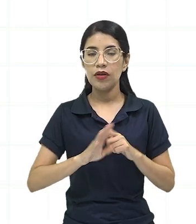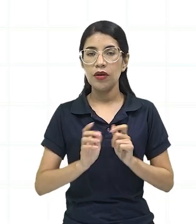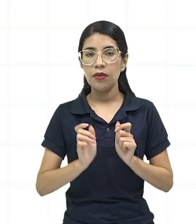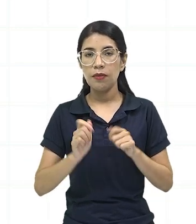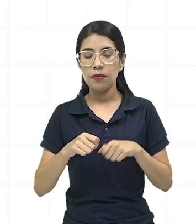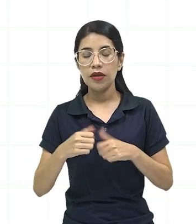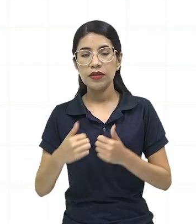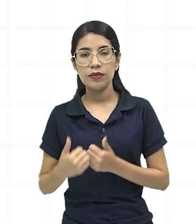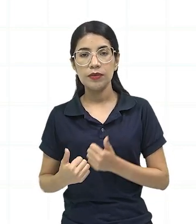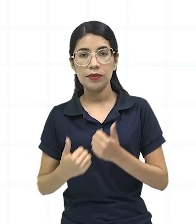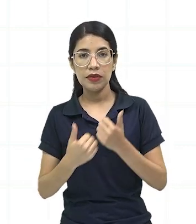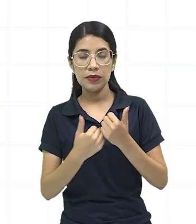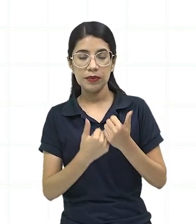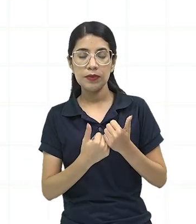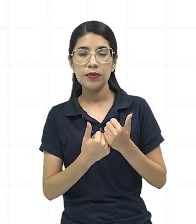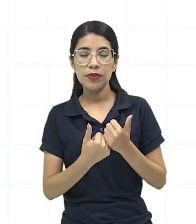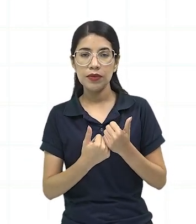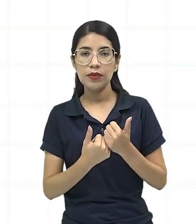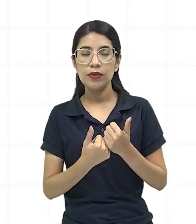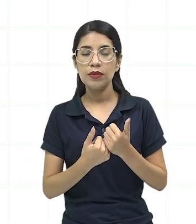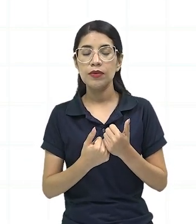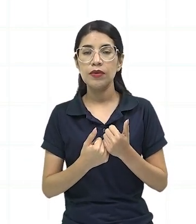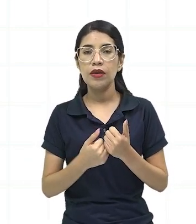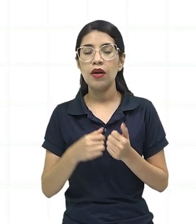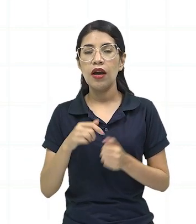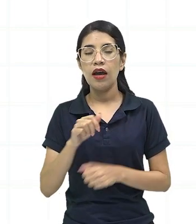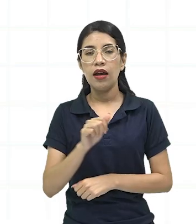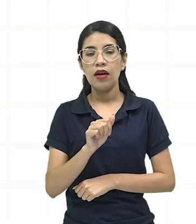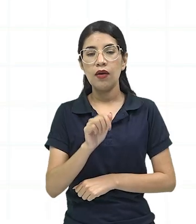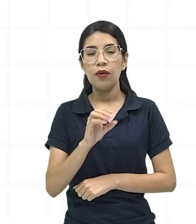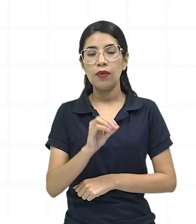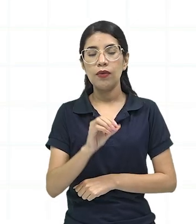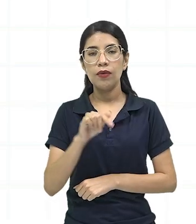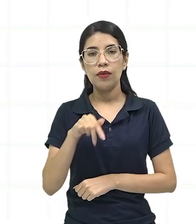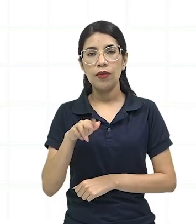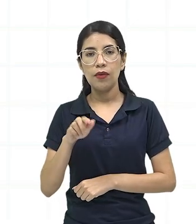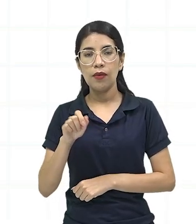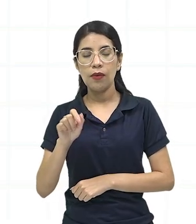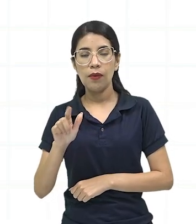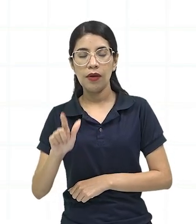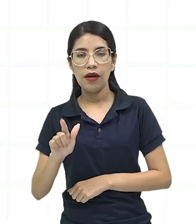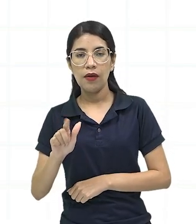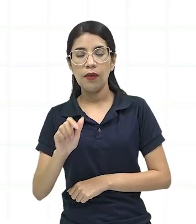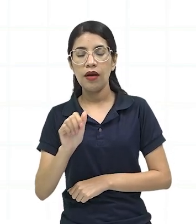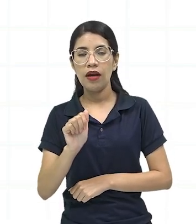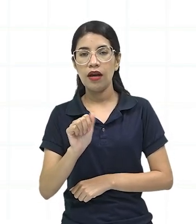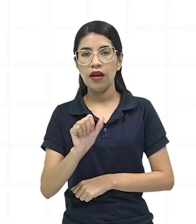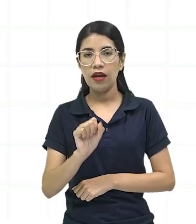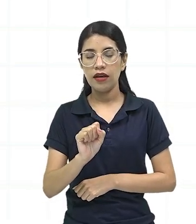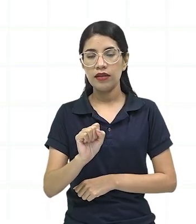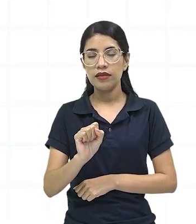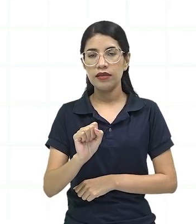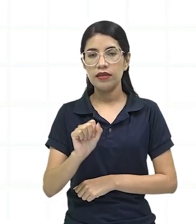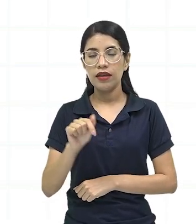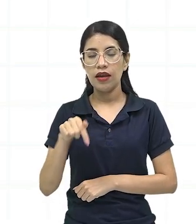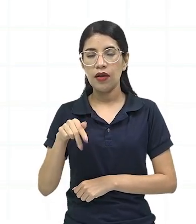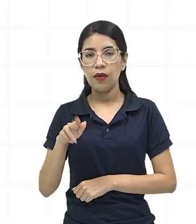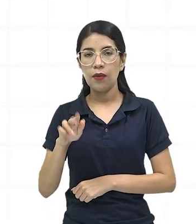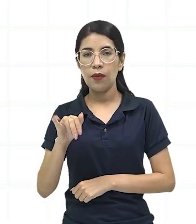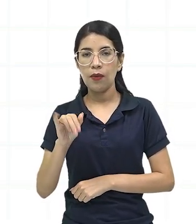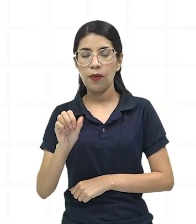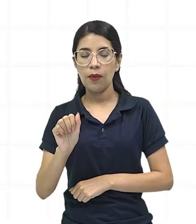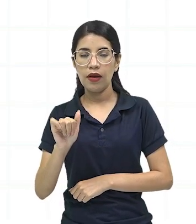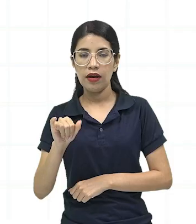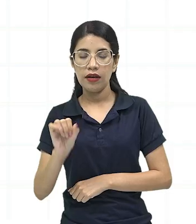ser substituído por o qual, a qual, as quais, né? Os quais. Então, olha só, tem até